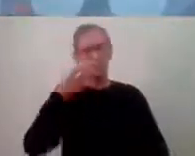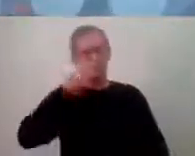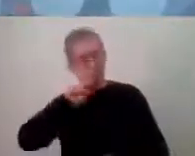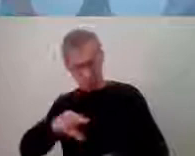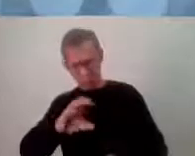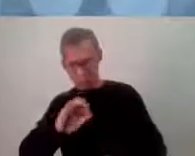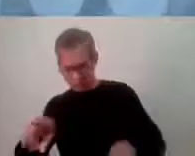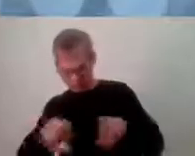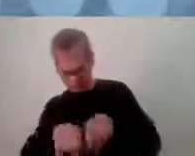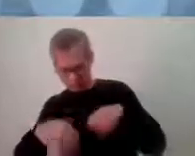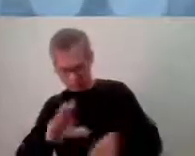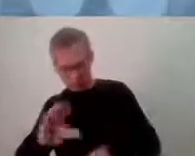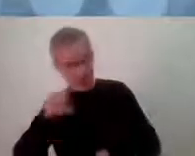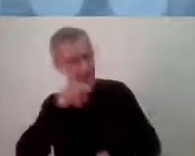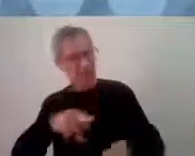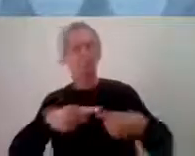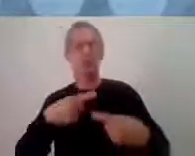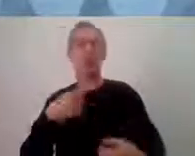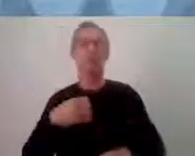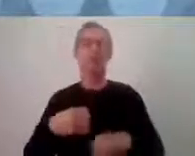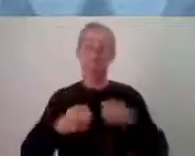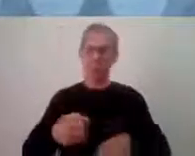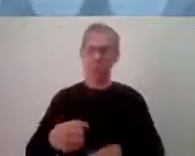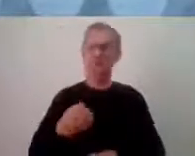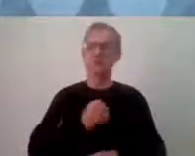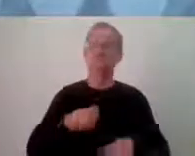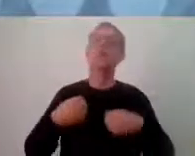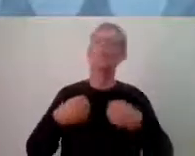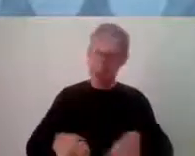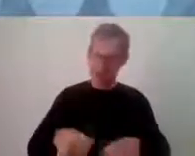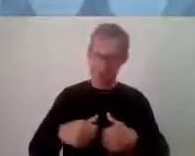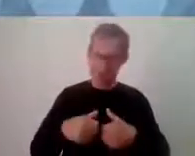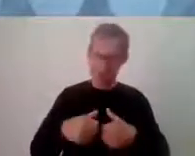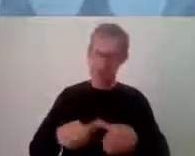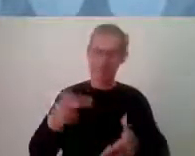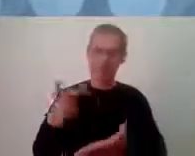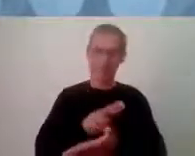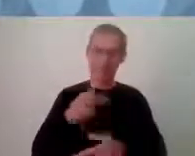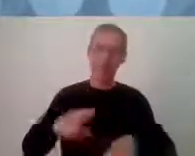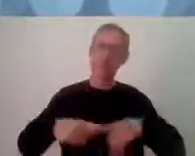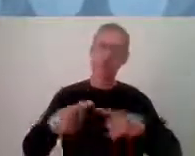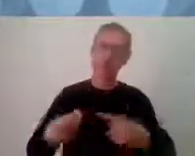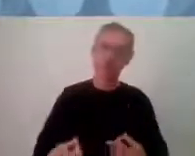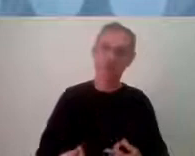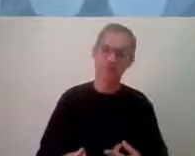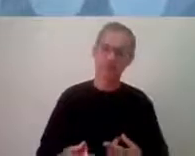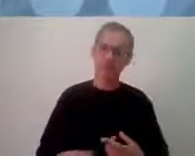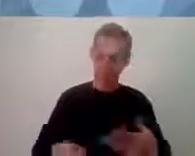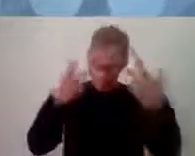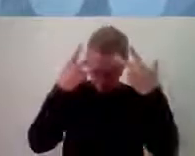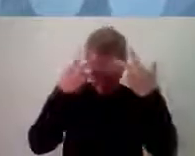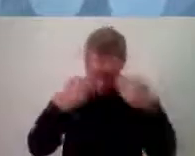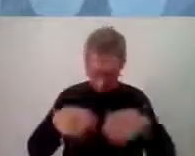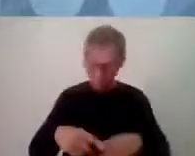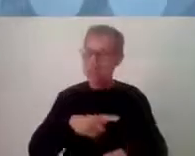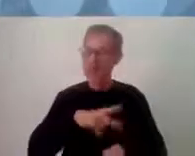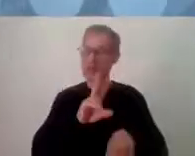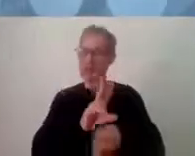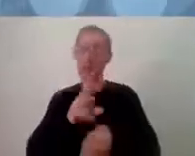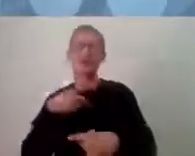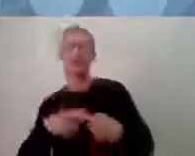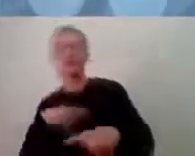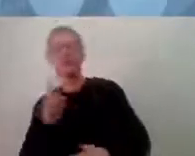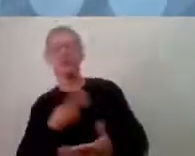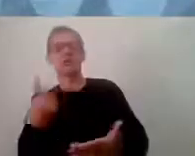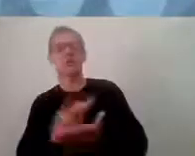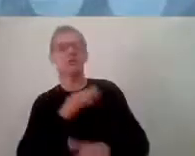colocar aquele c ali, já que ele pode ser um número? Tem, senão tá errado, tá bom? Isso é algo comum e presta atenção, porque a